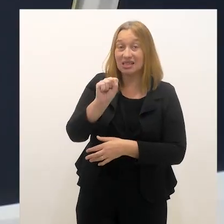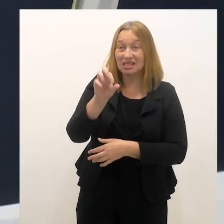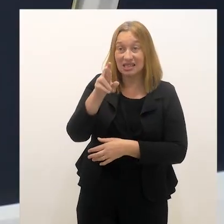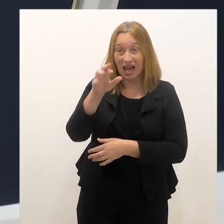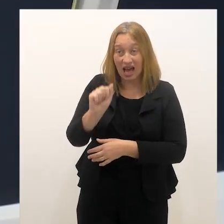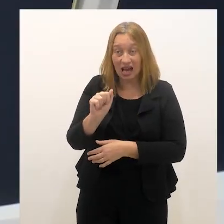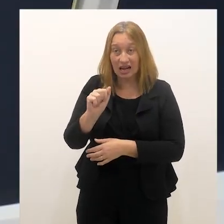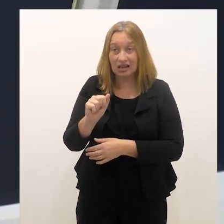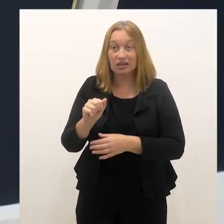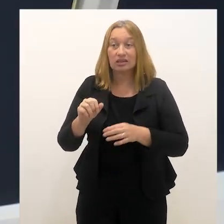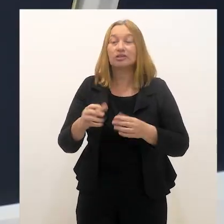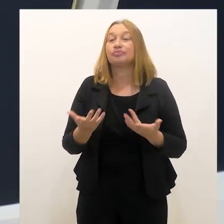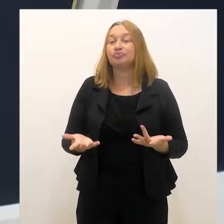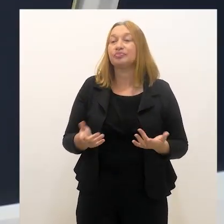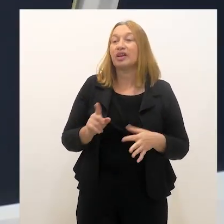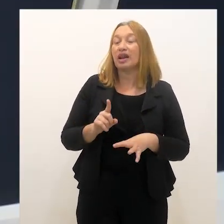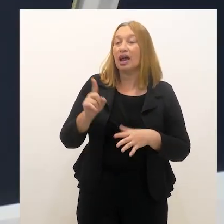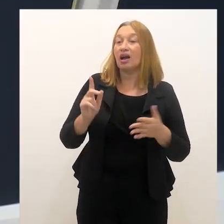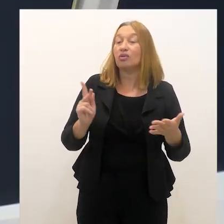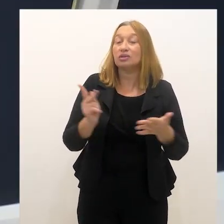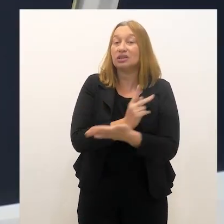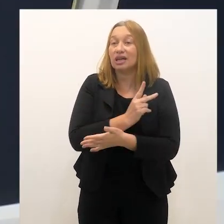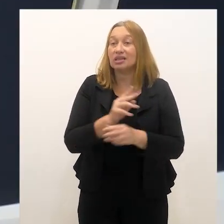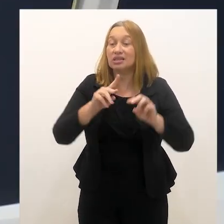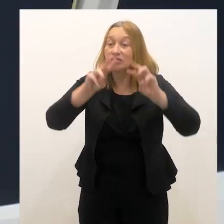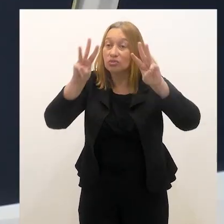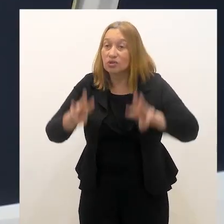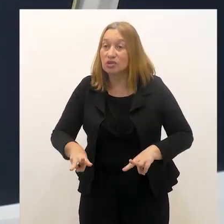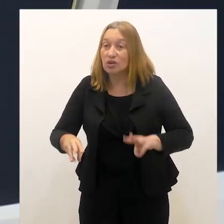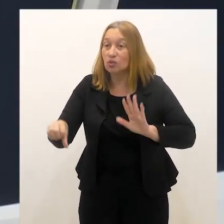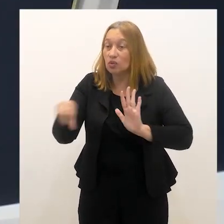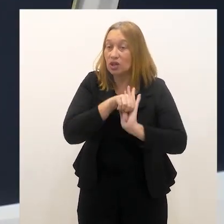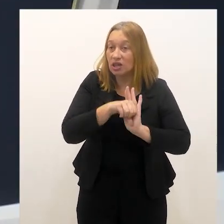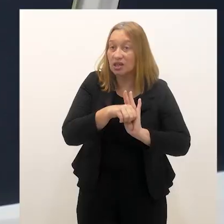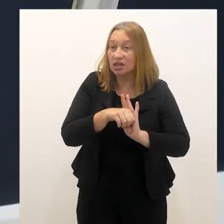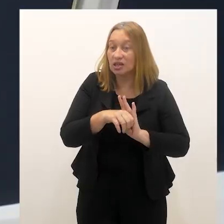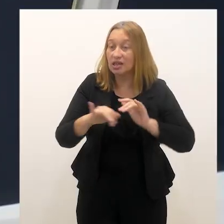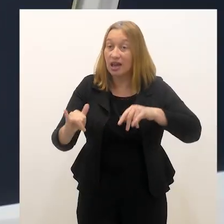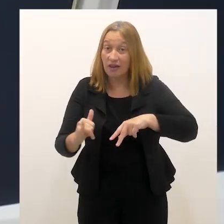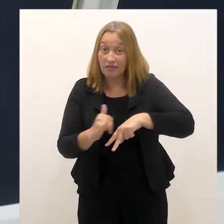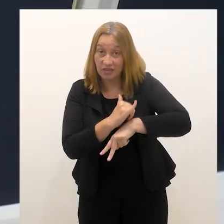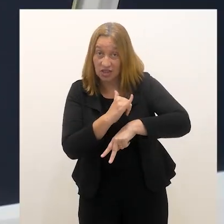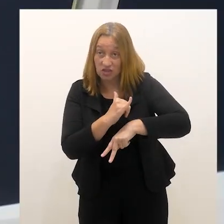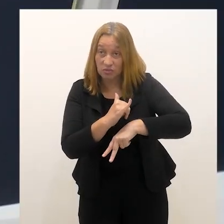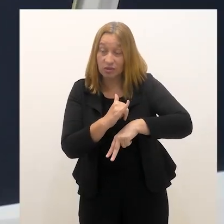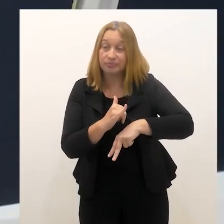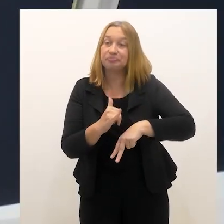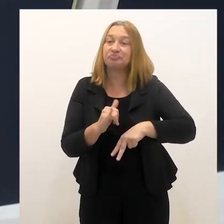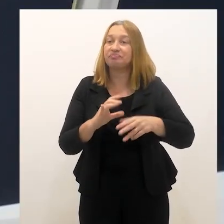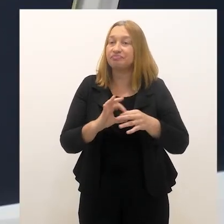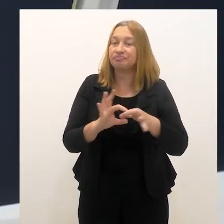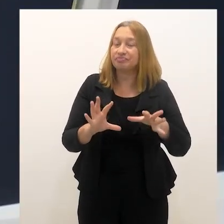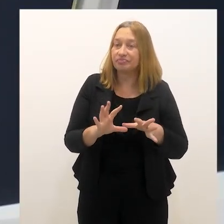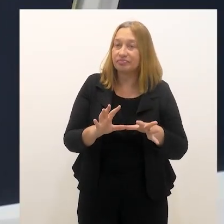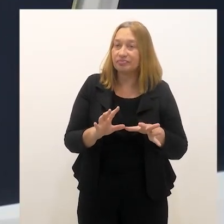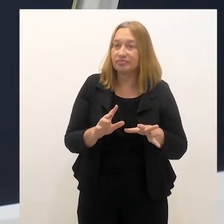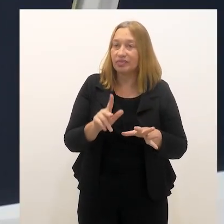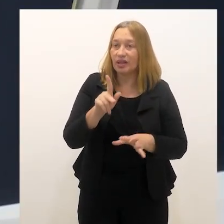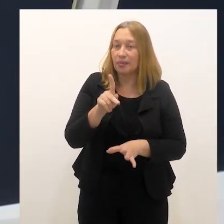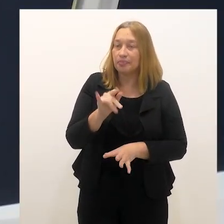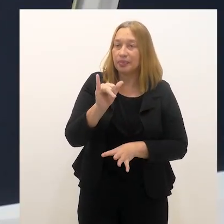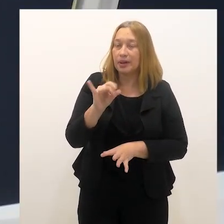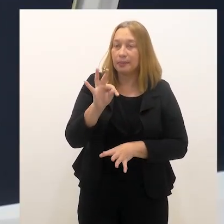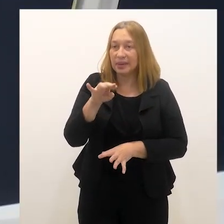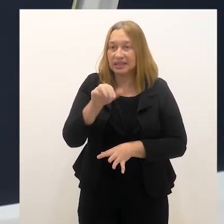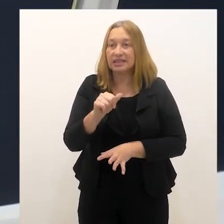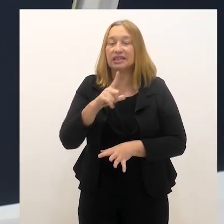no Memorial JK acontece um crime e a vítima desse crime deixa pistas